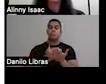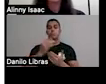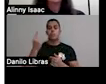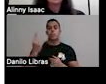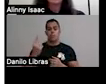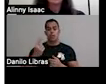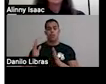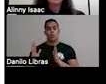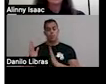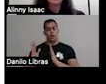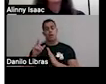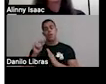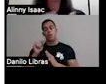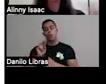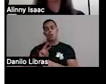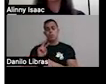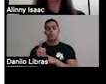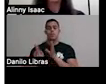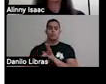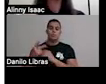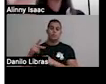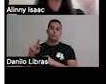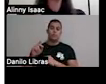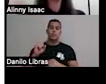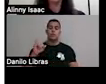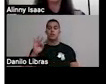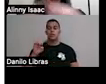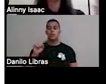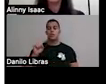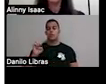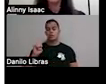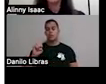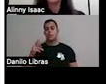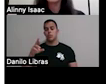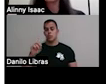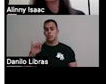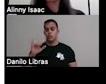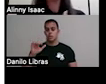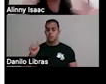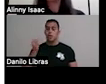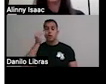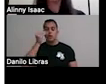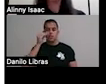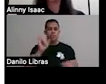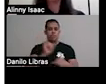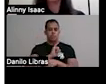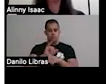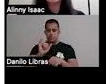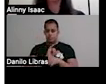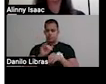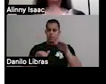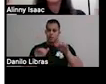momento, à repressão da síntese proteica, justamente no sentido de tentar reparar aquele quadro, né, de